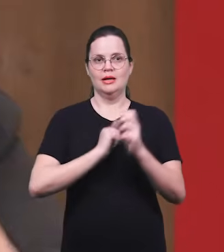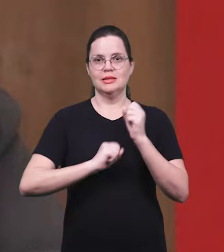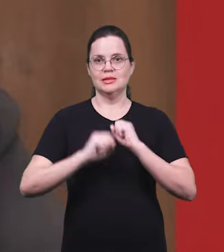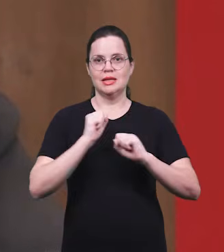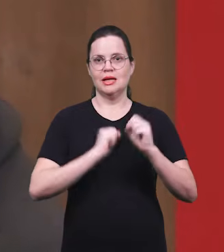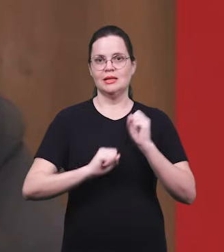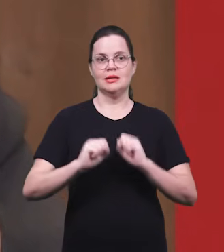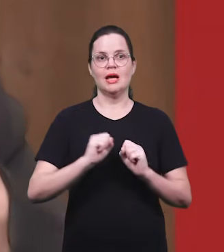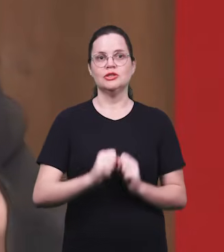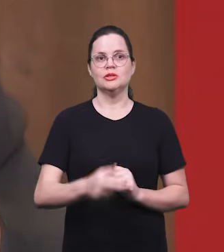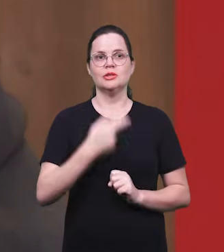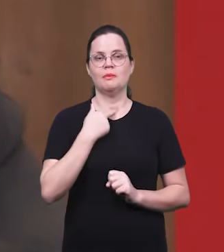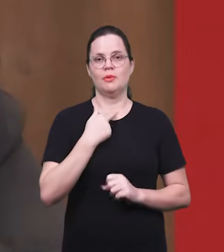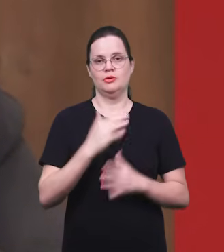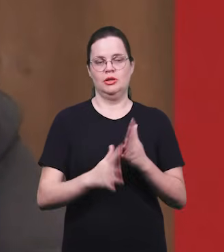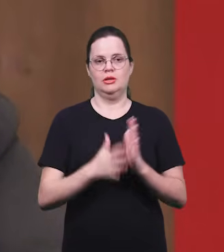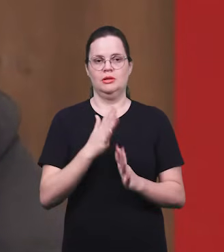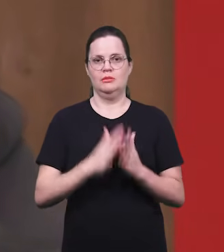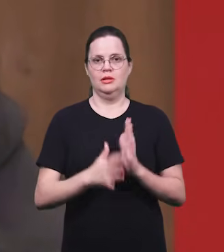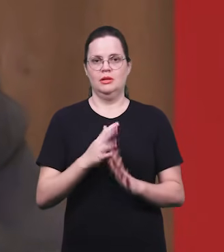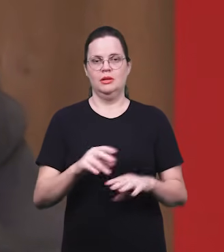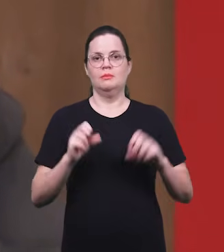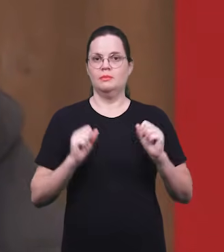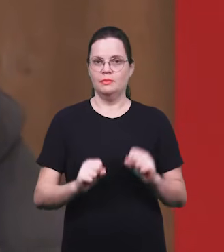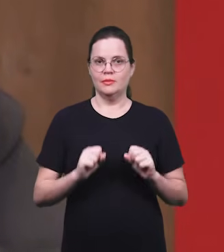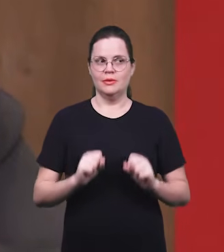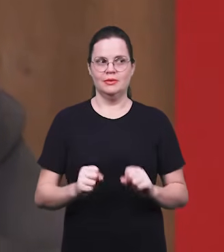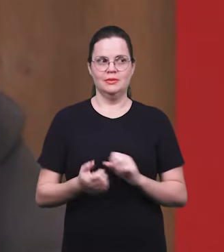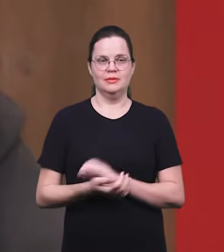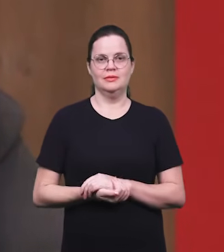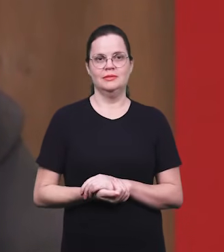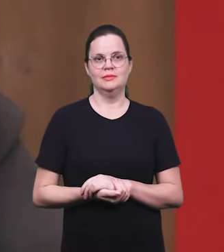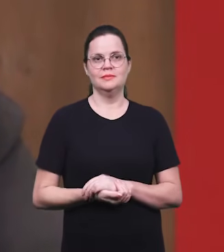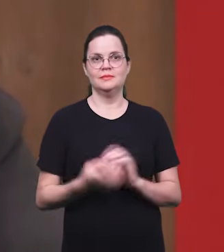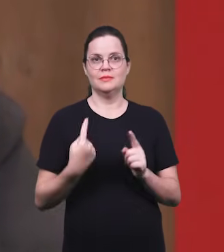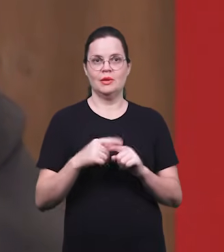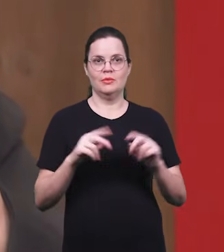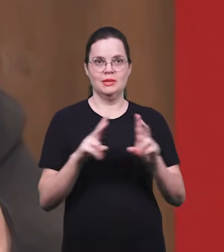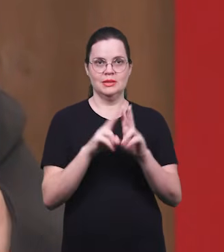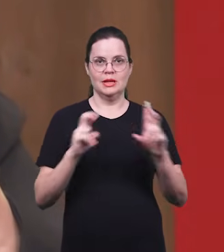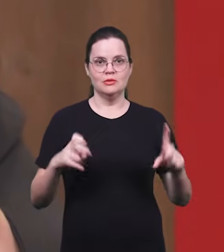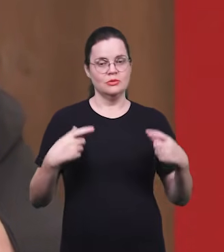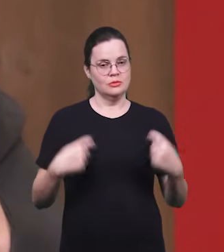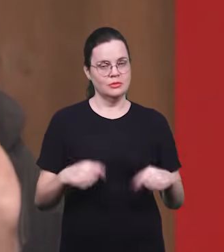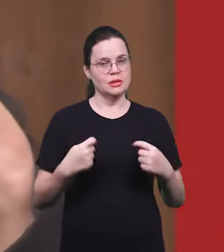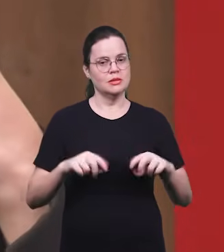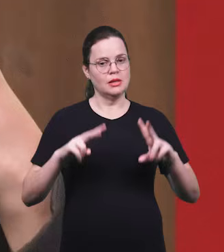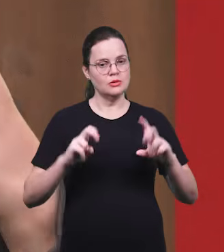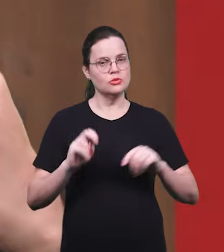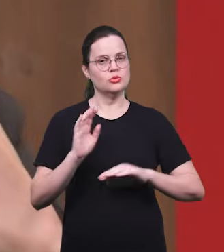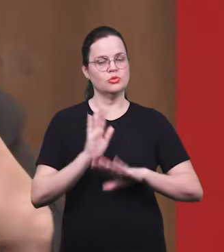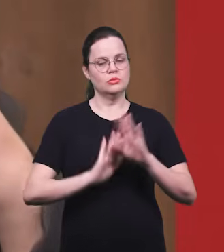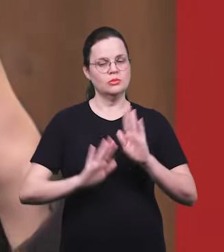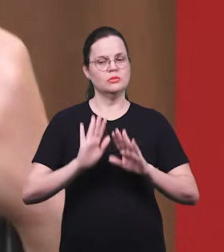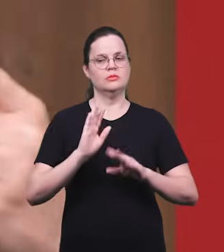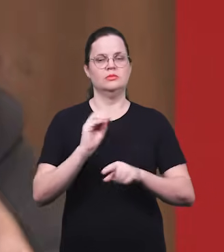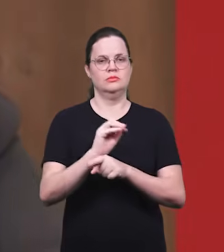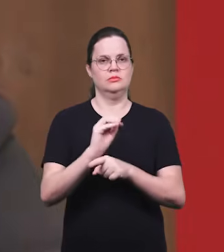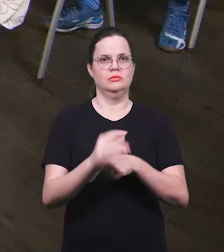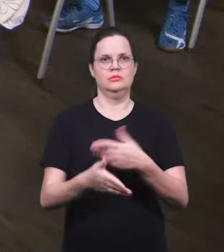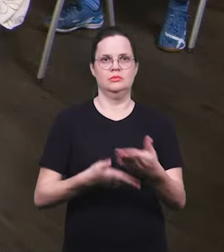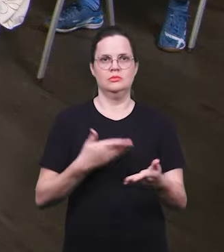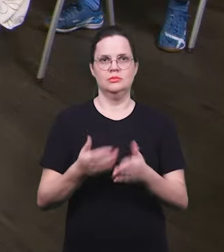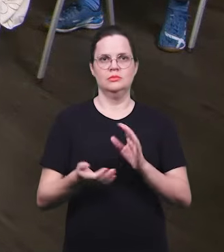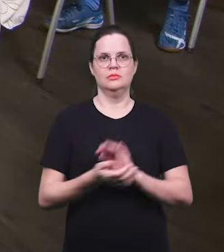ansiedade não tratada, ela adoece, ela cronifica. Então, vamos tratar esse assunto com o devido carinho, com o devido